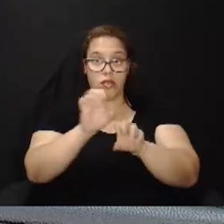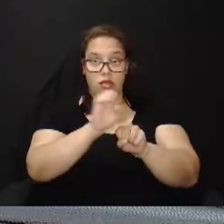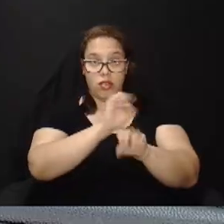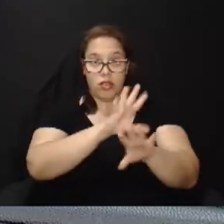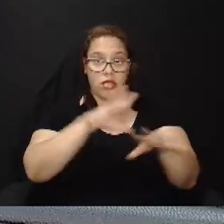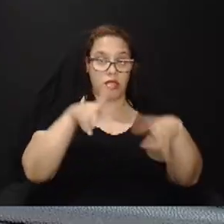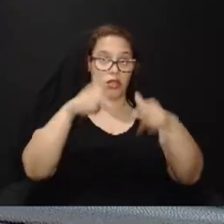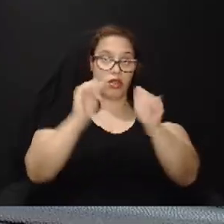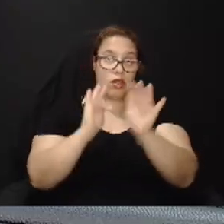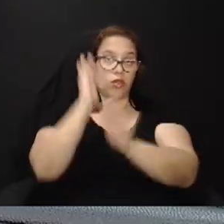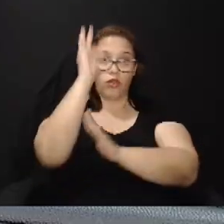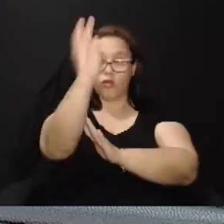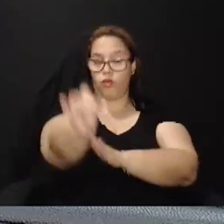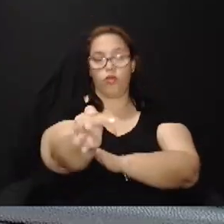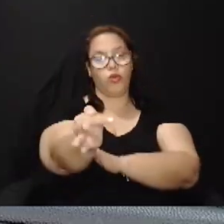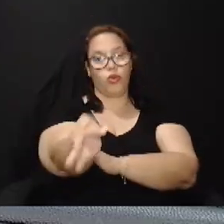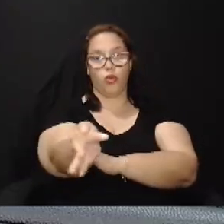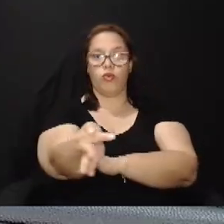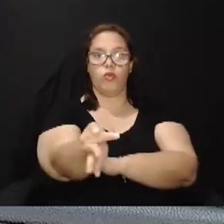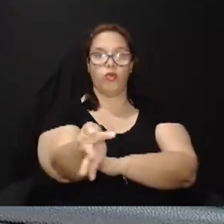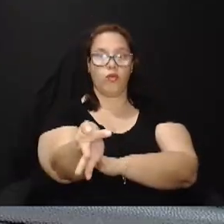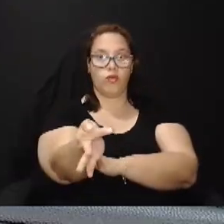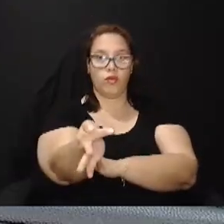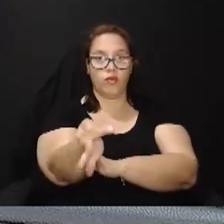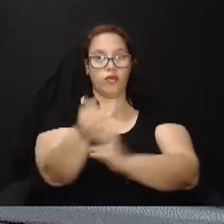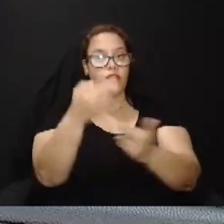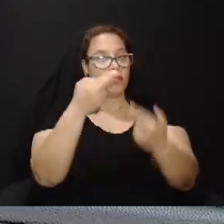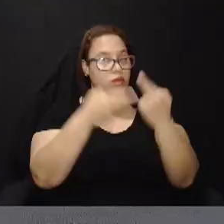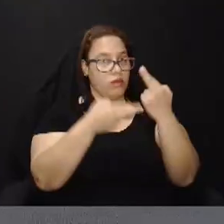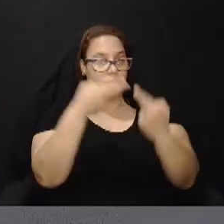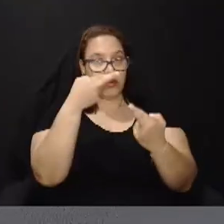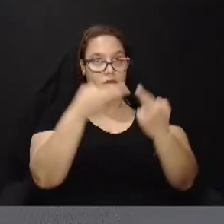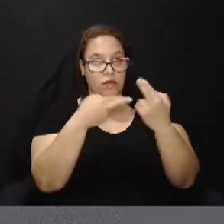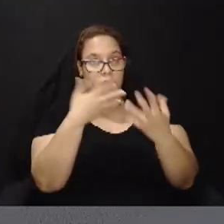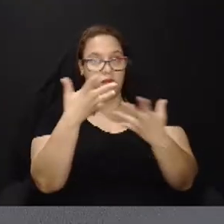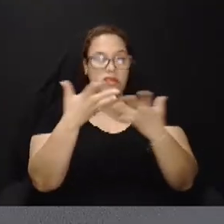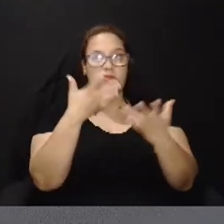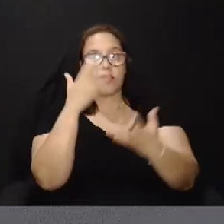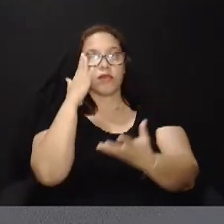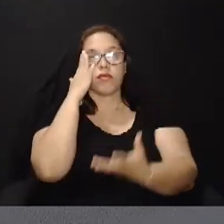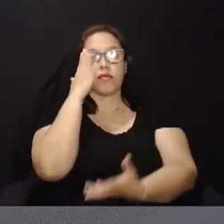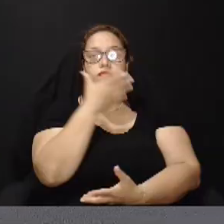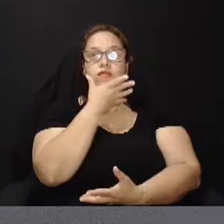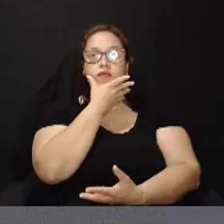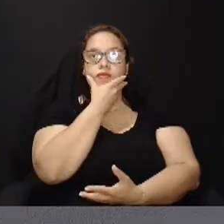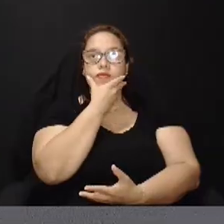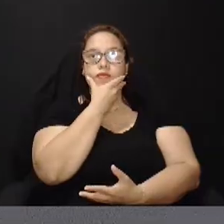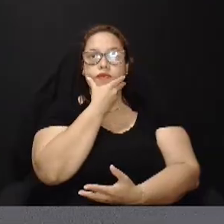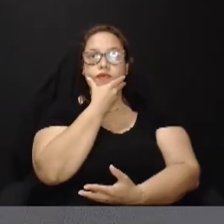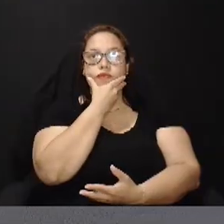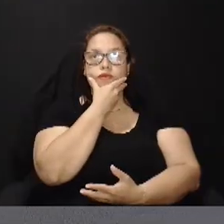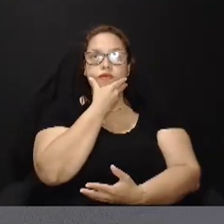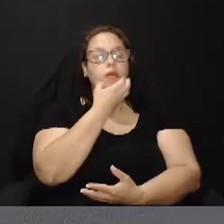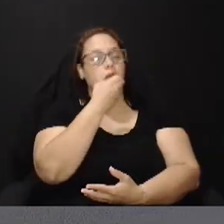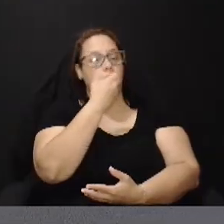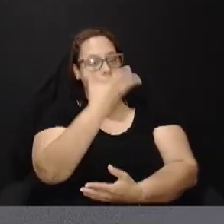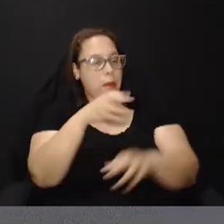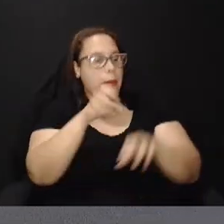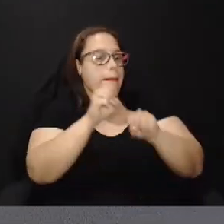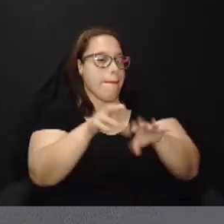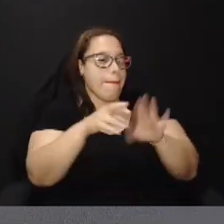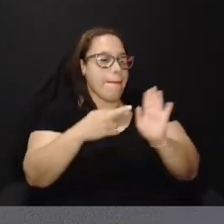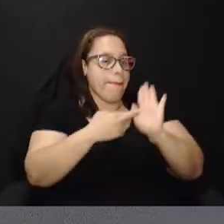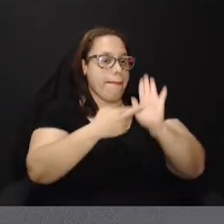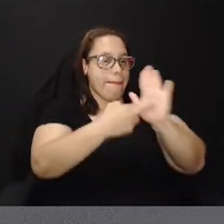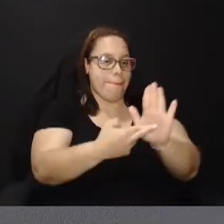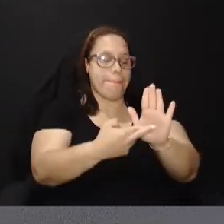frente, e aí relativamente, né, a gente tem que ter essa condição de que uma boa educação representa